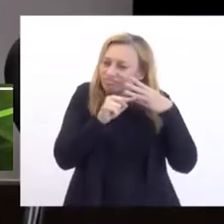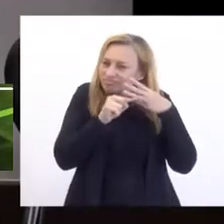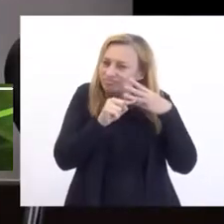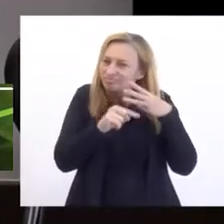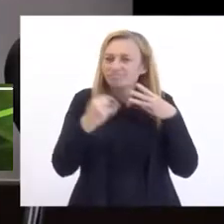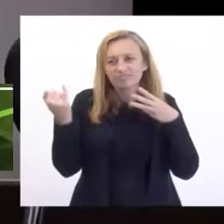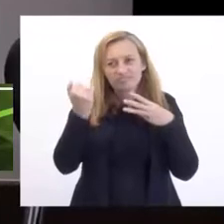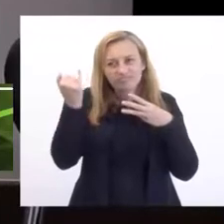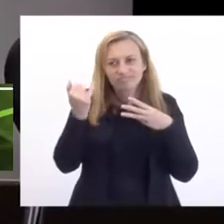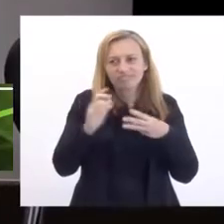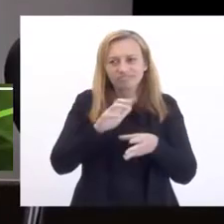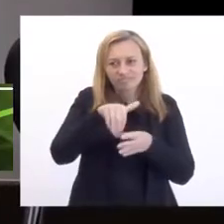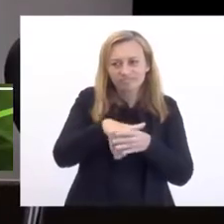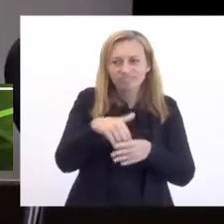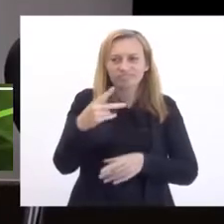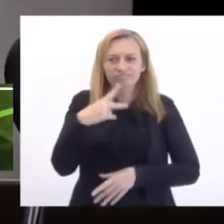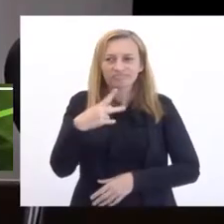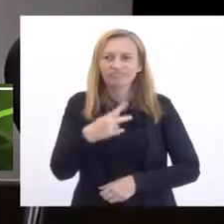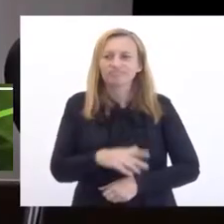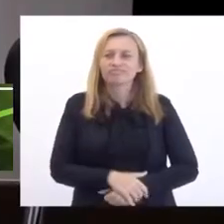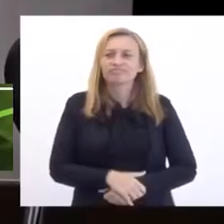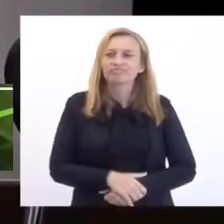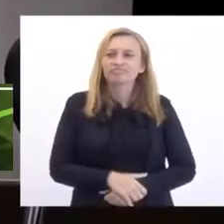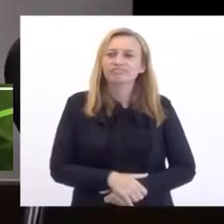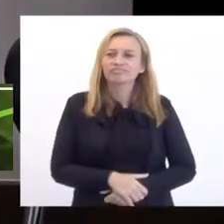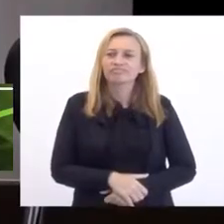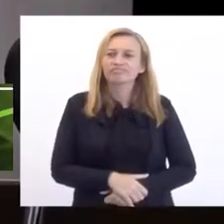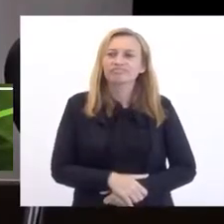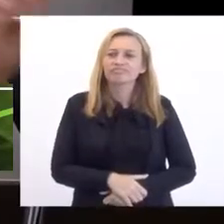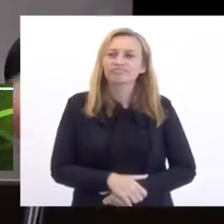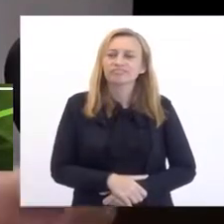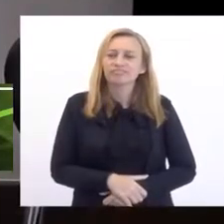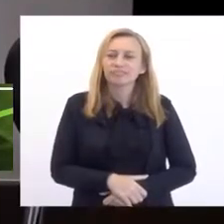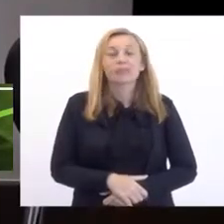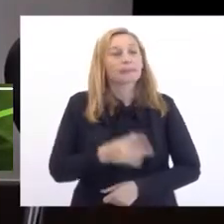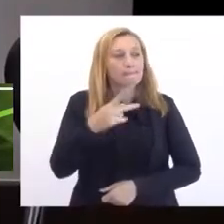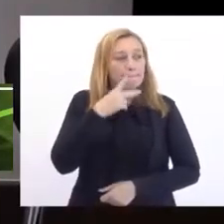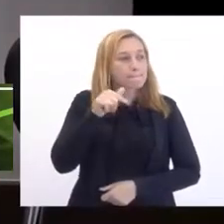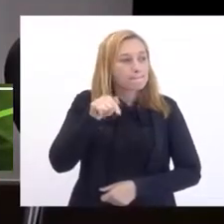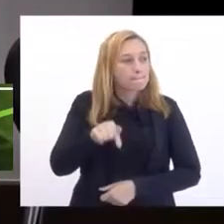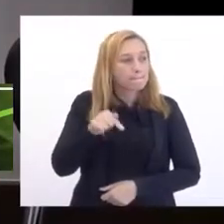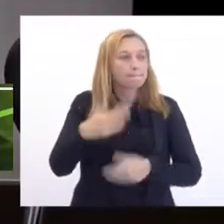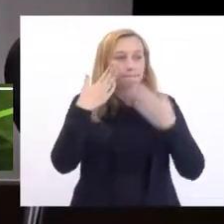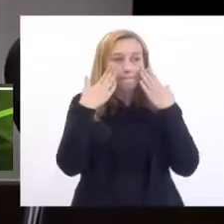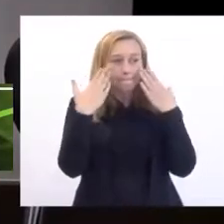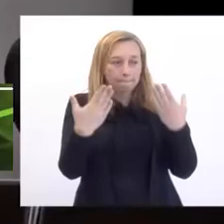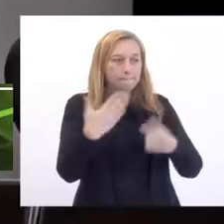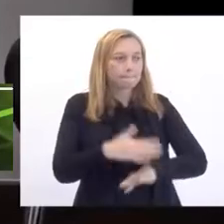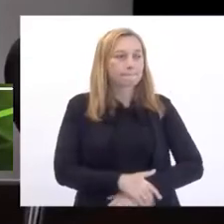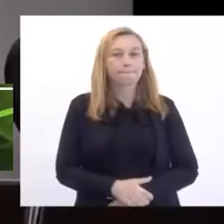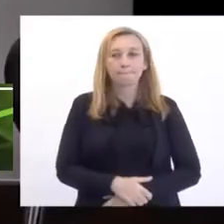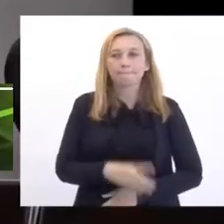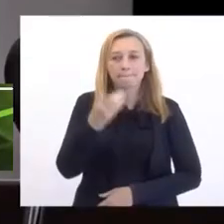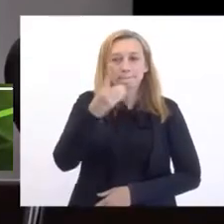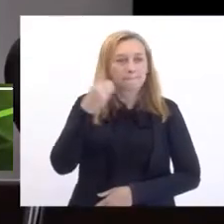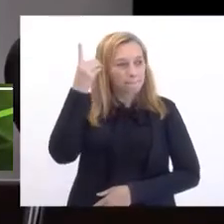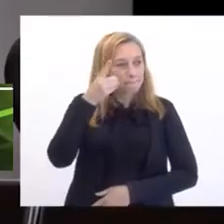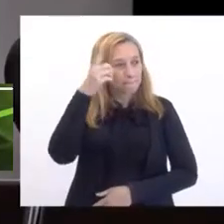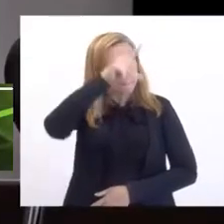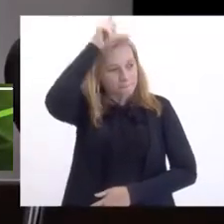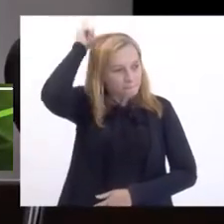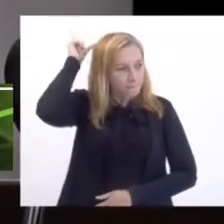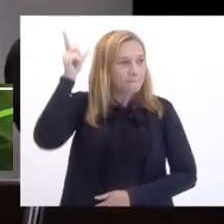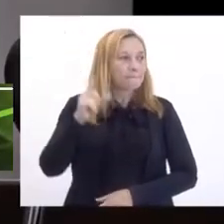por conta do meu voto justificando, eu destaco os fatos, né, colocados aqui, apresentados pelo deputado Luiz